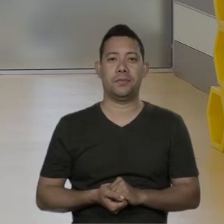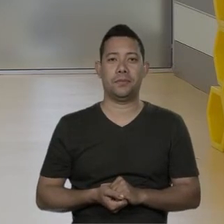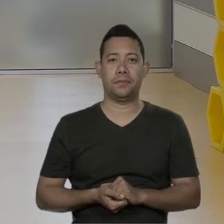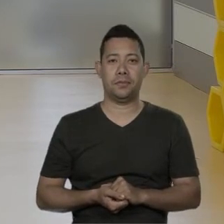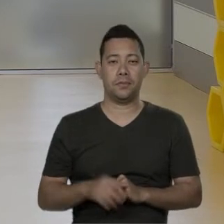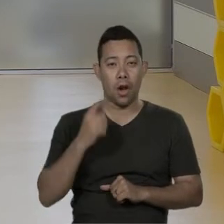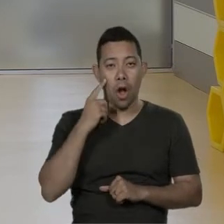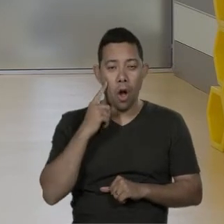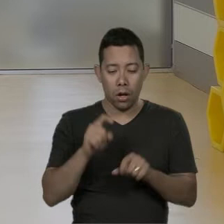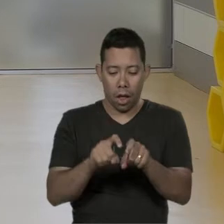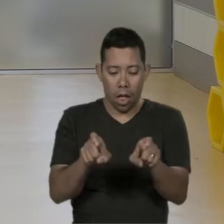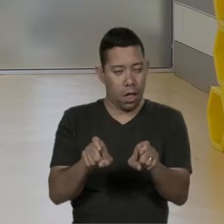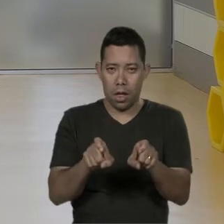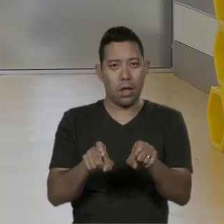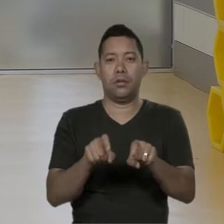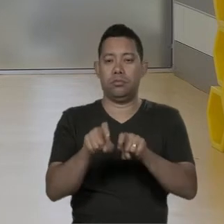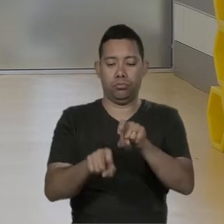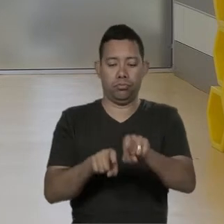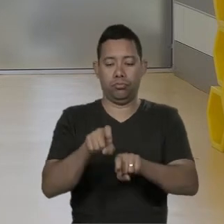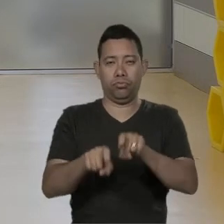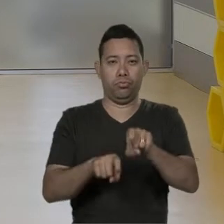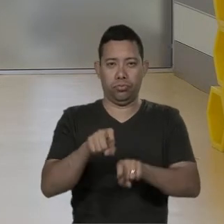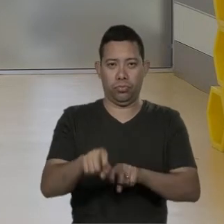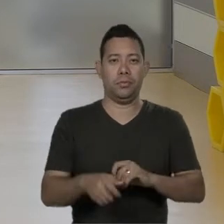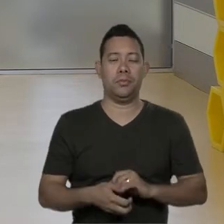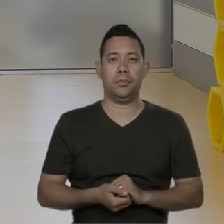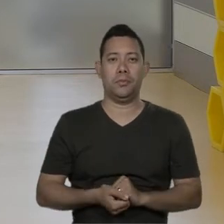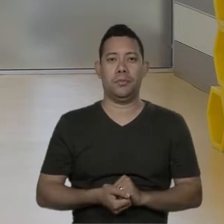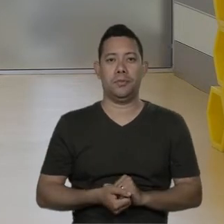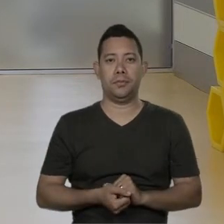Joelhos paralelos, hein? Quero ver esses joelhinhos abrirem.